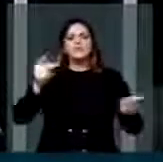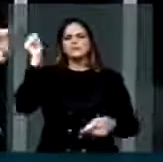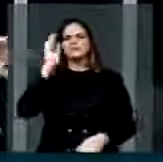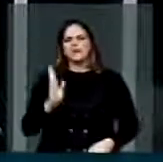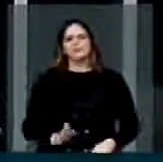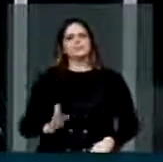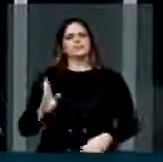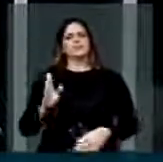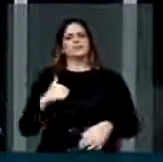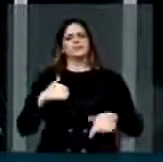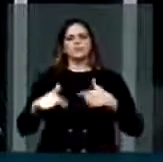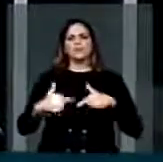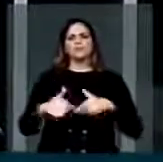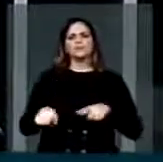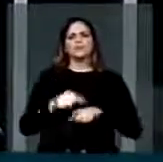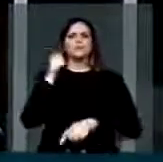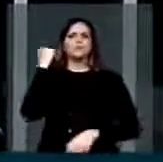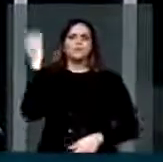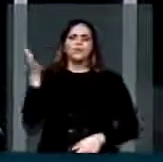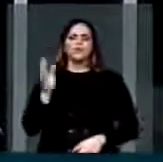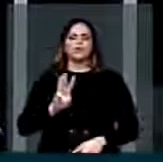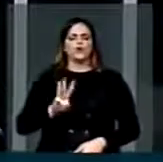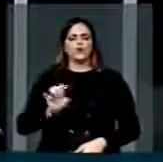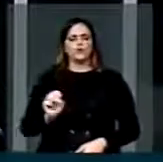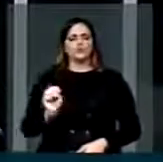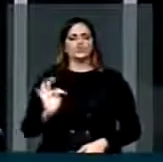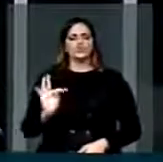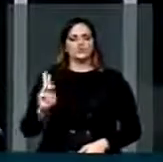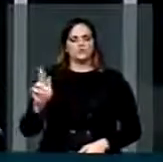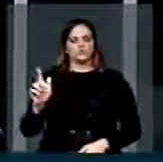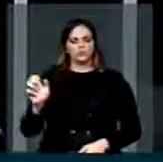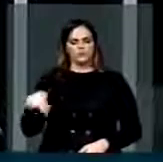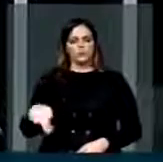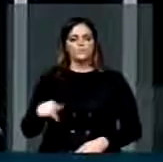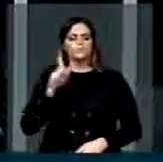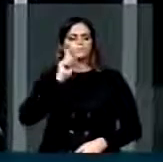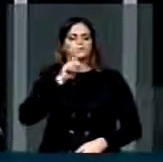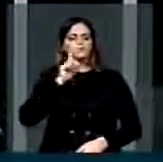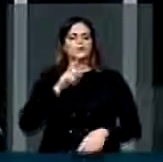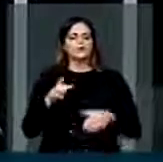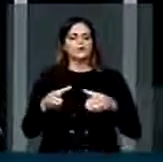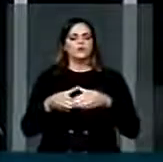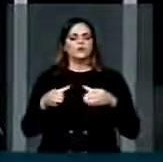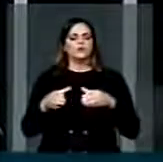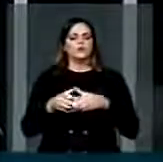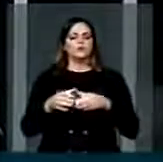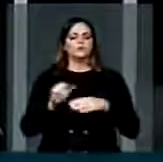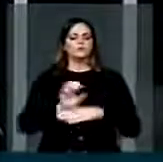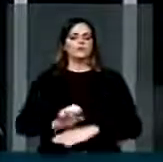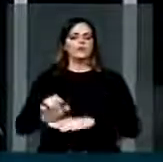país, eu estive em Washington, na Comissão de Direitos Humanos da Organização